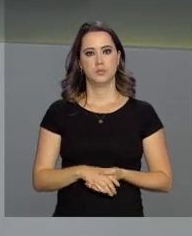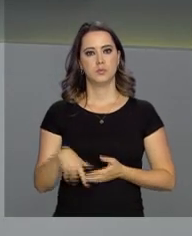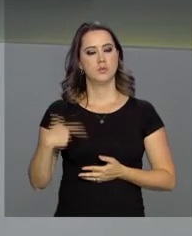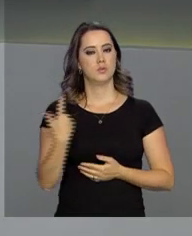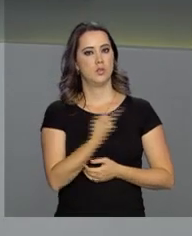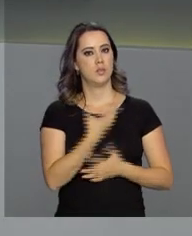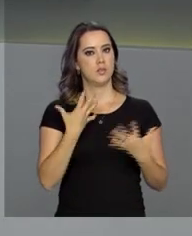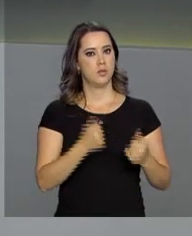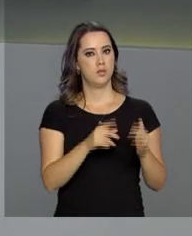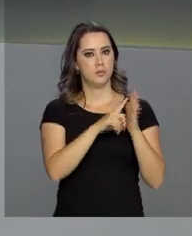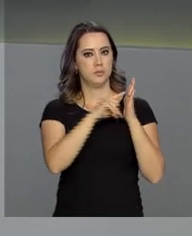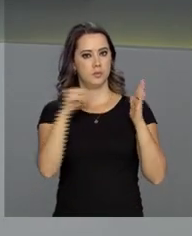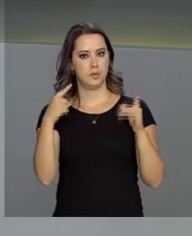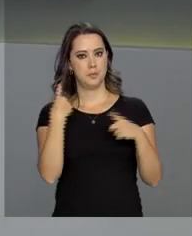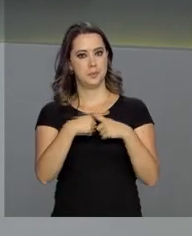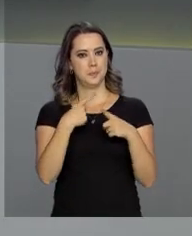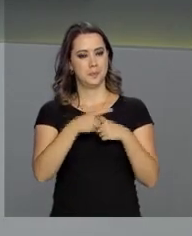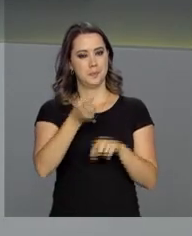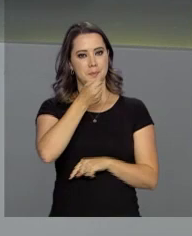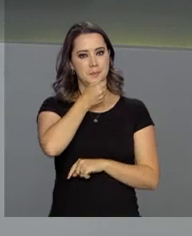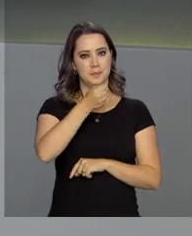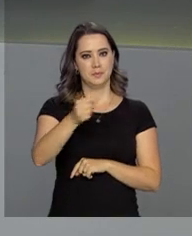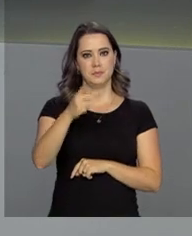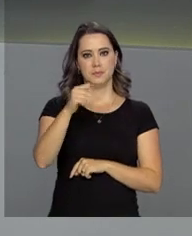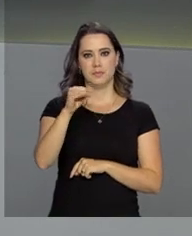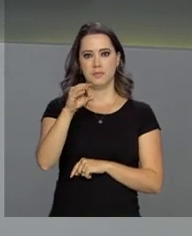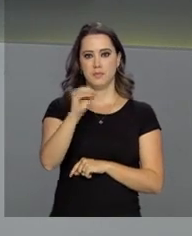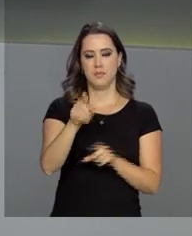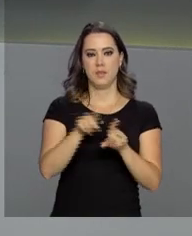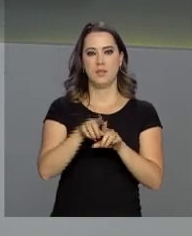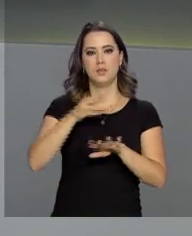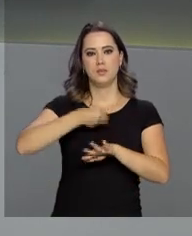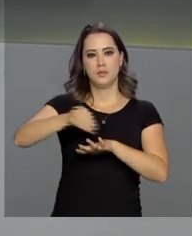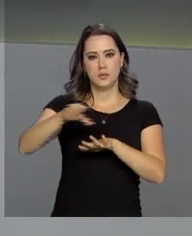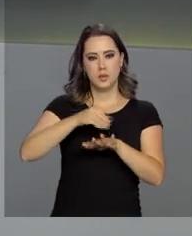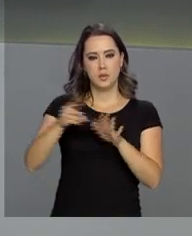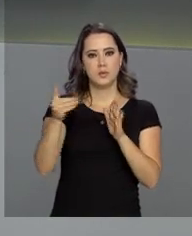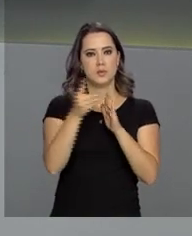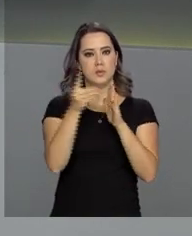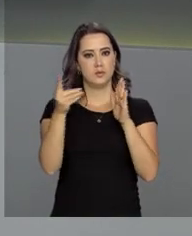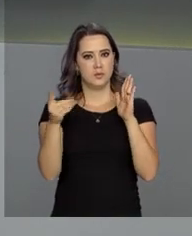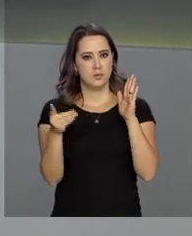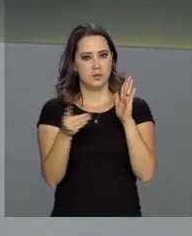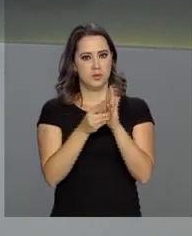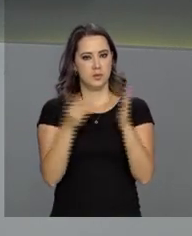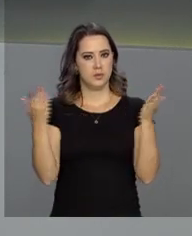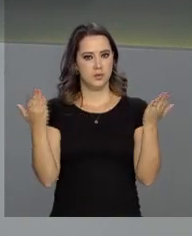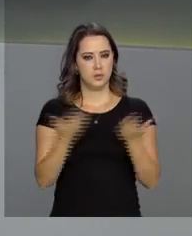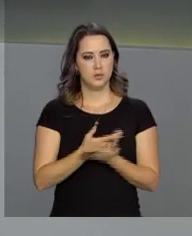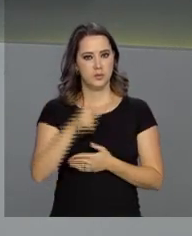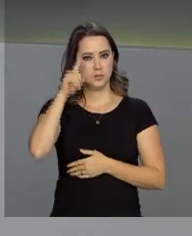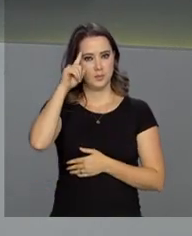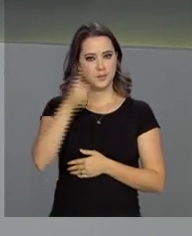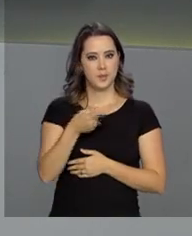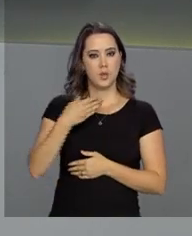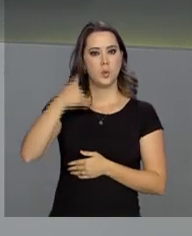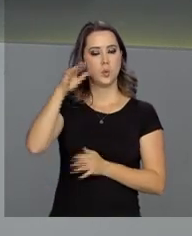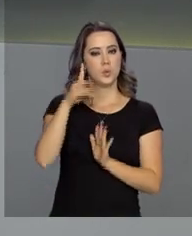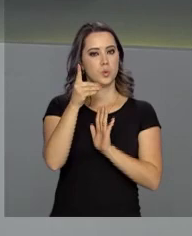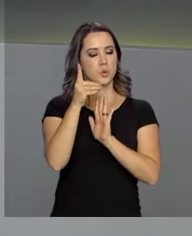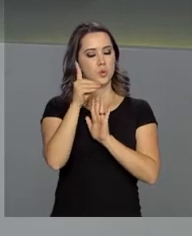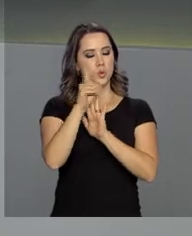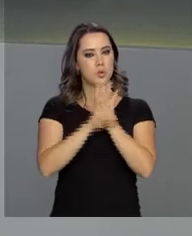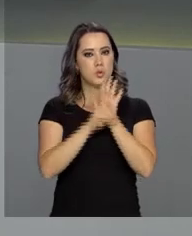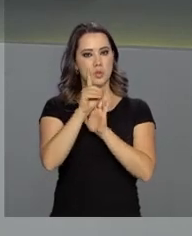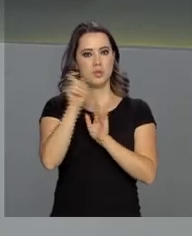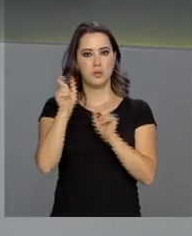agora o palácio do planalto porque o repórter pablo monde em tem informações sobre o decreto publicado hoje que garante mais um direito às pessoas